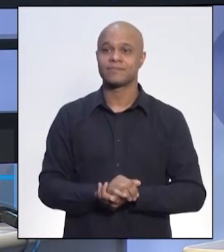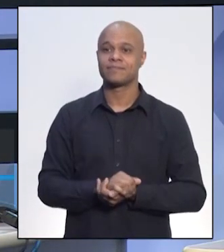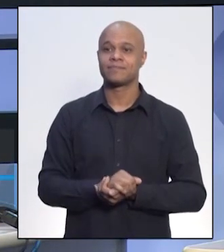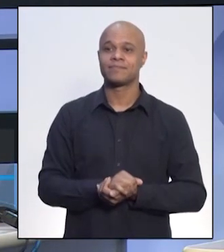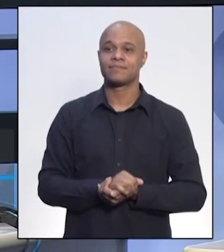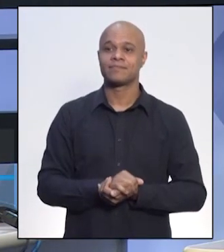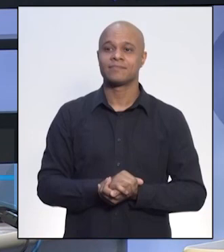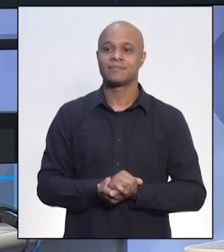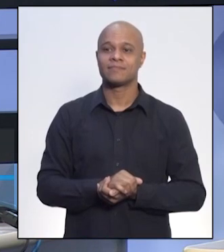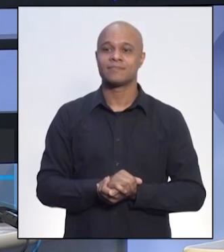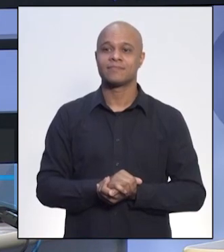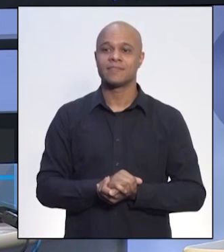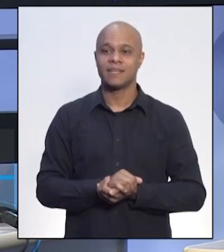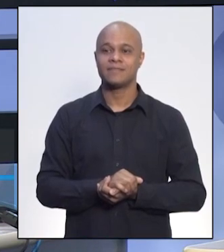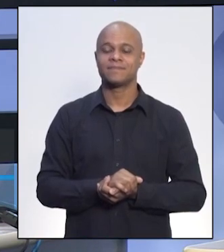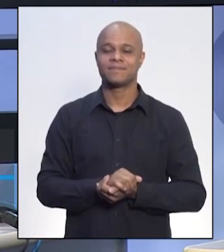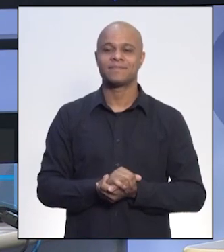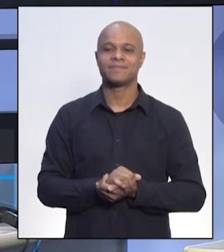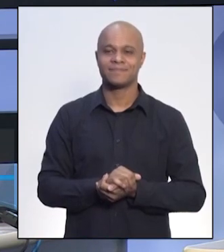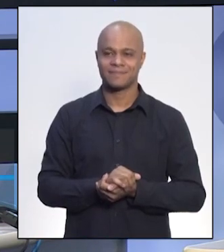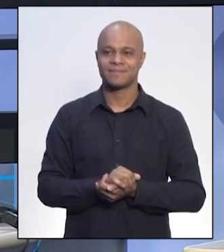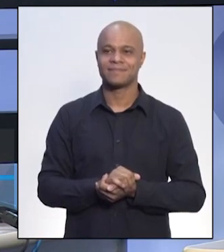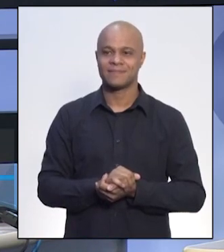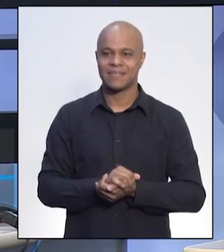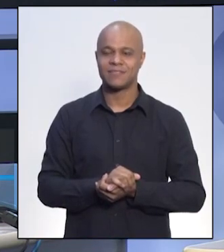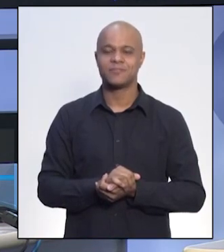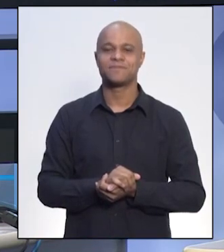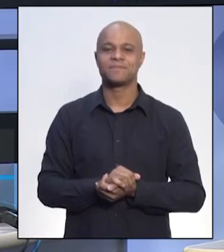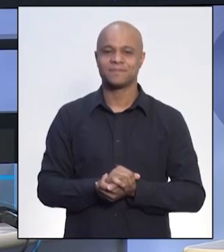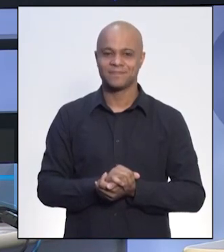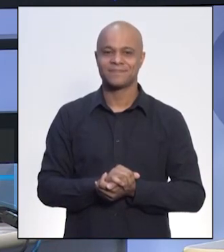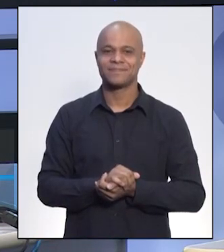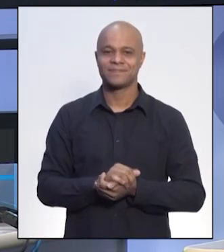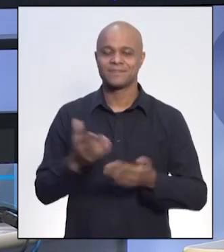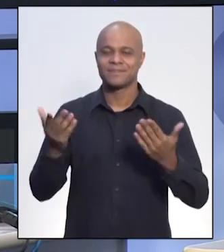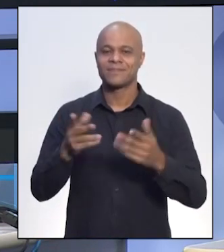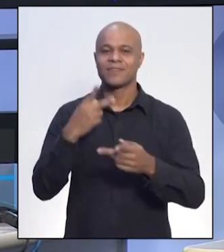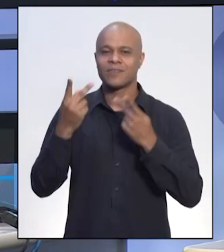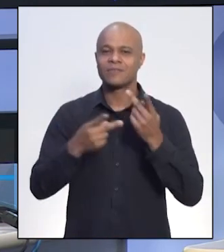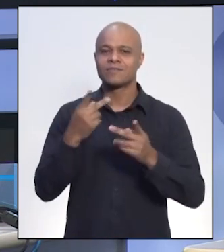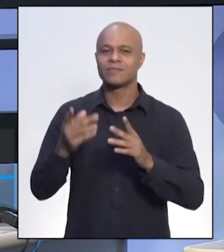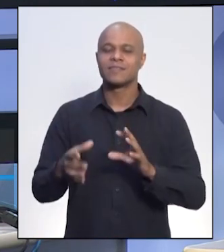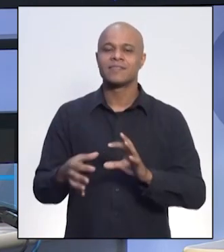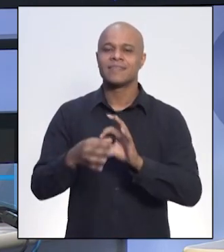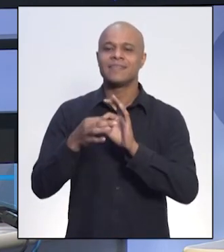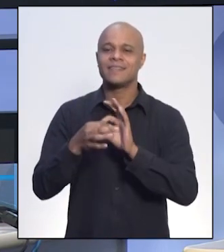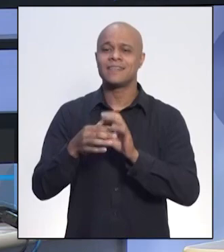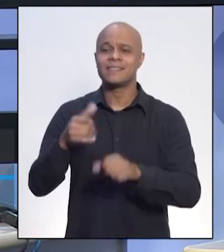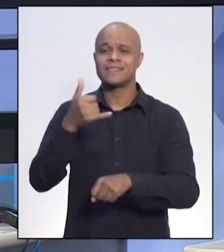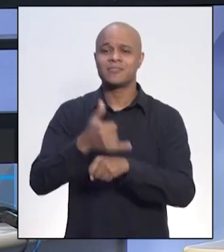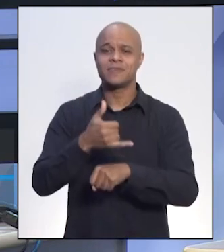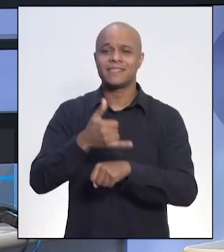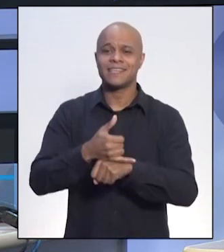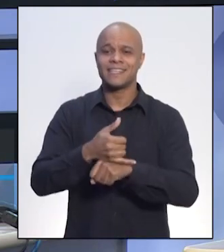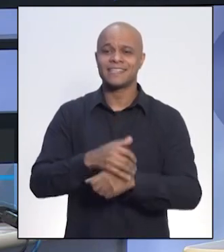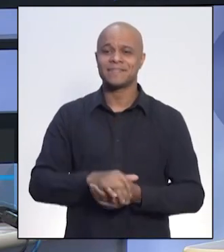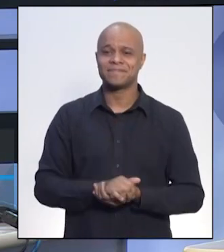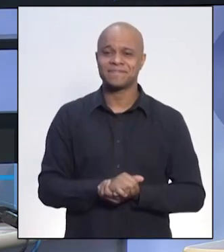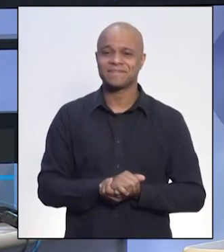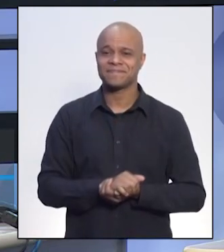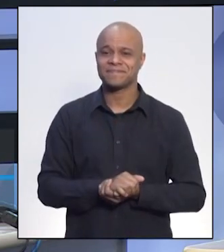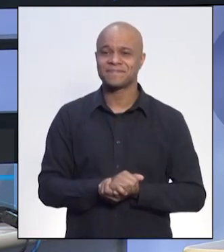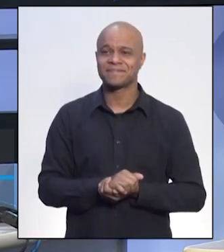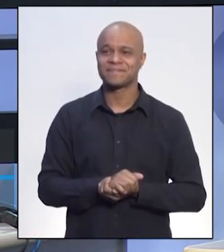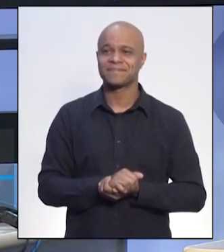Vamos lá, então, dando continuidade aqui. Aí, o que acontece? Agora, vamos falar um pouquinho sobre ligação metálica. Nós vimos ligação iônica,